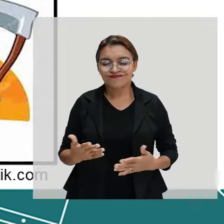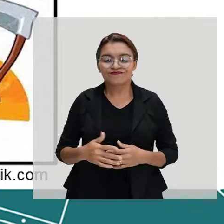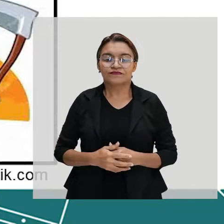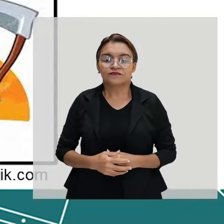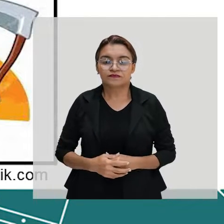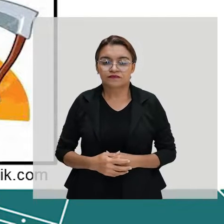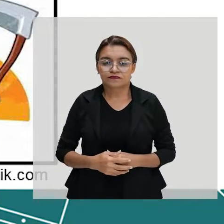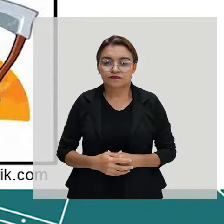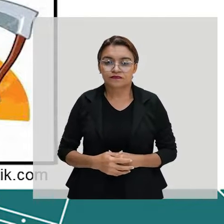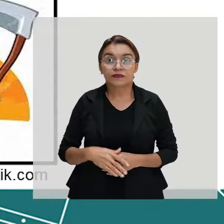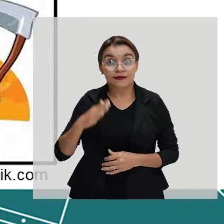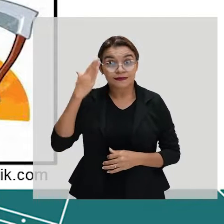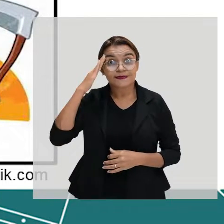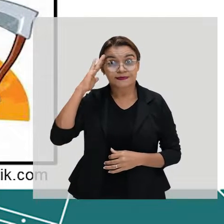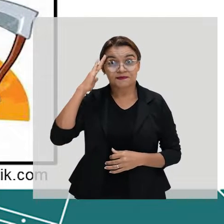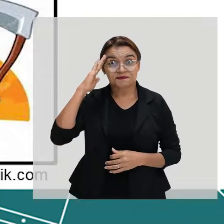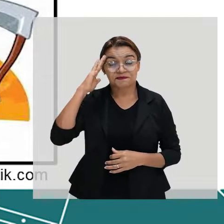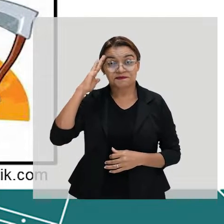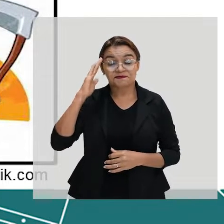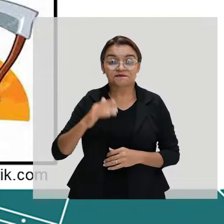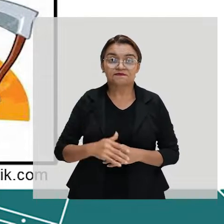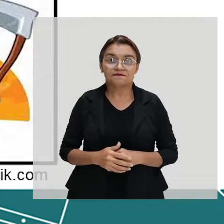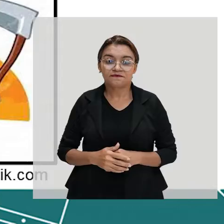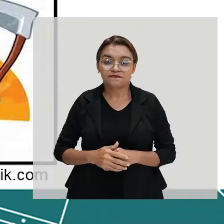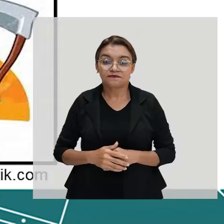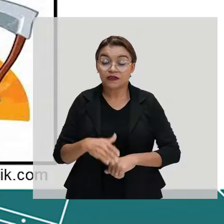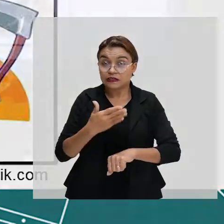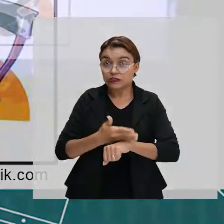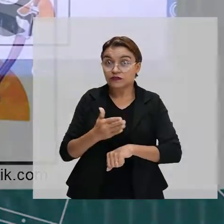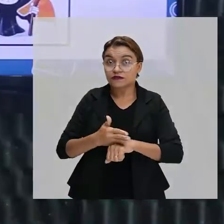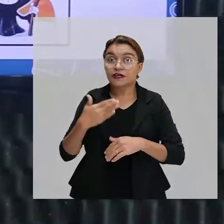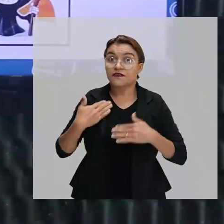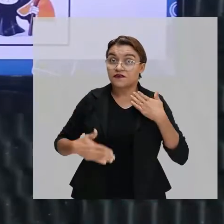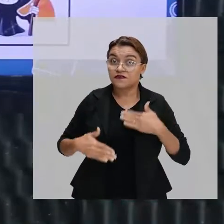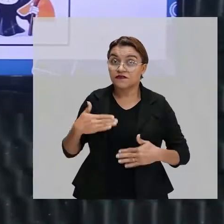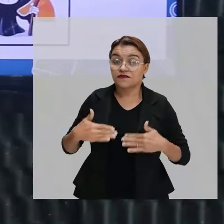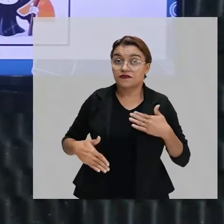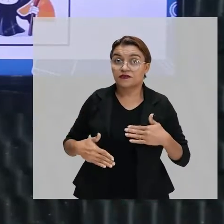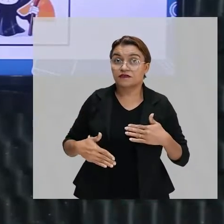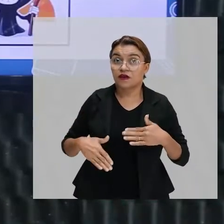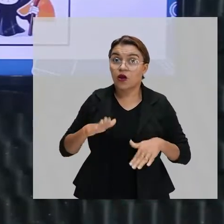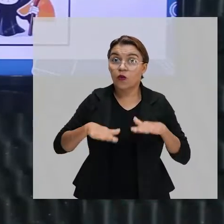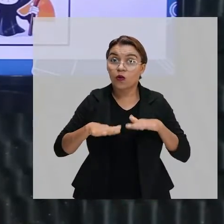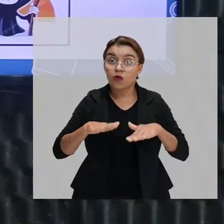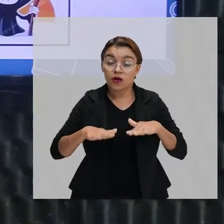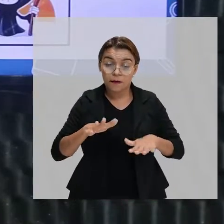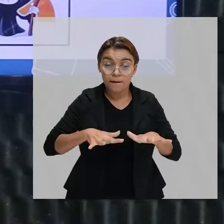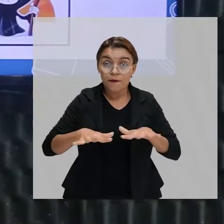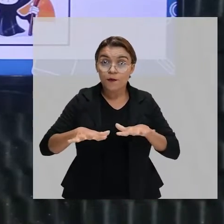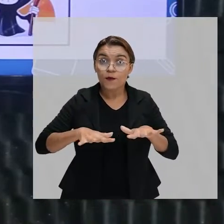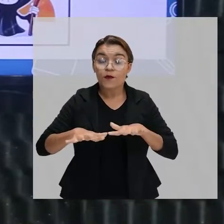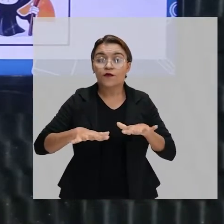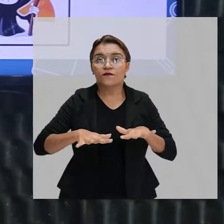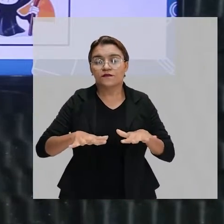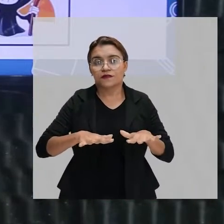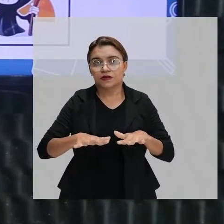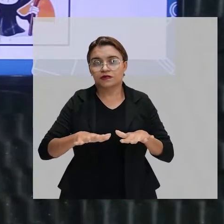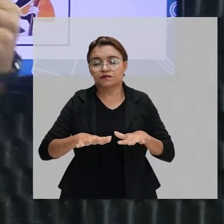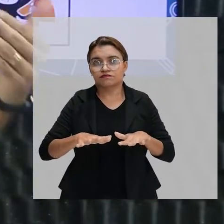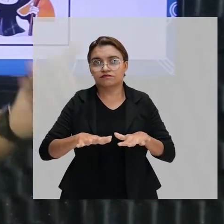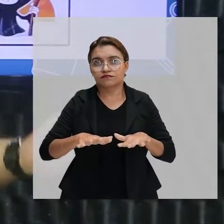então conseguiram compreender a atividade física é qualquer movimento corporal produzido